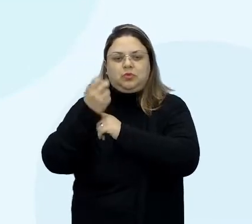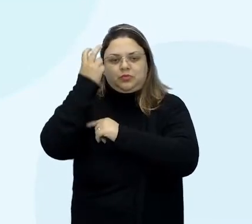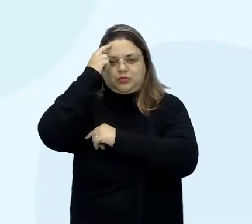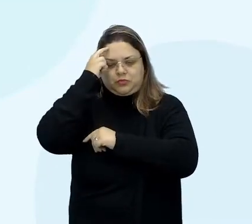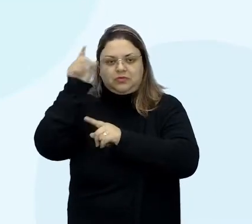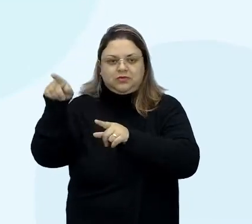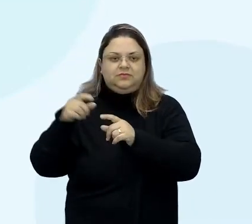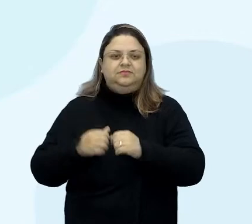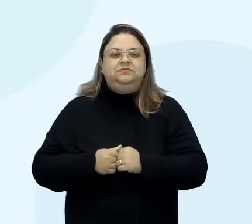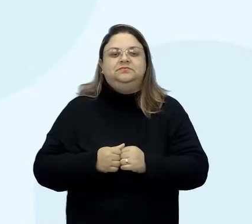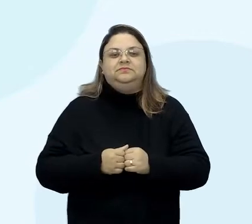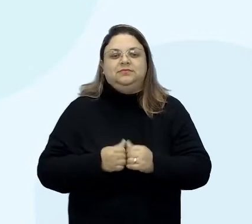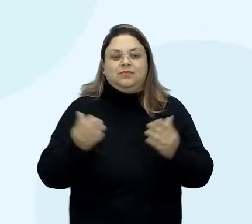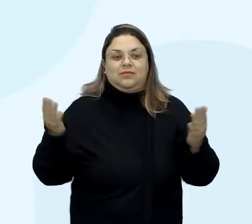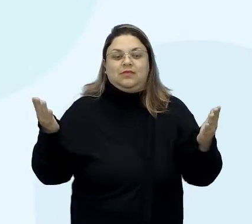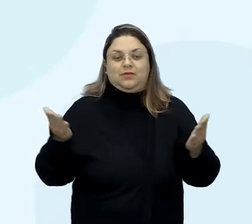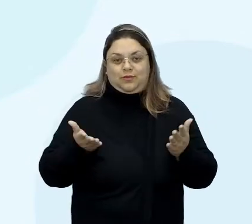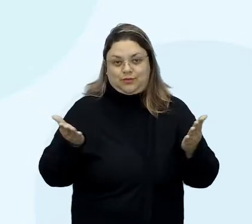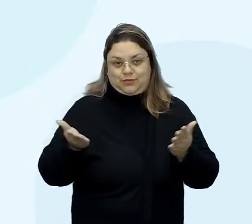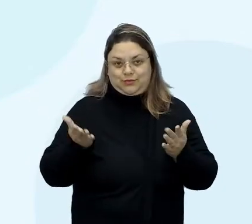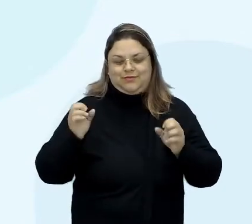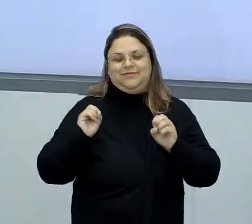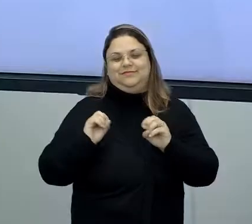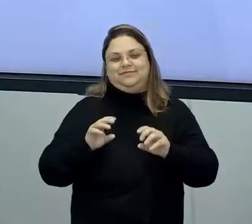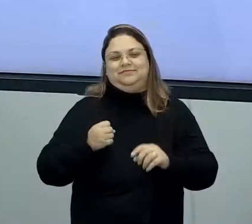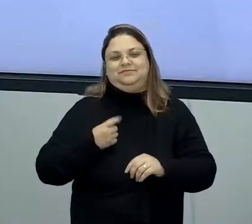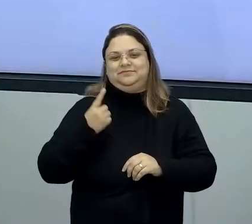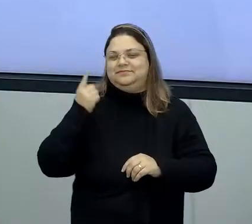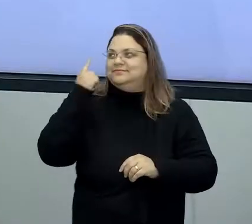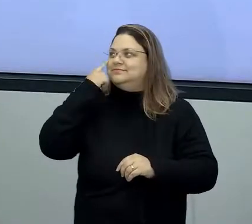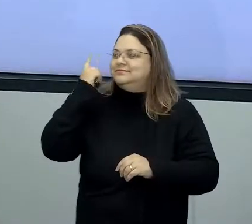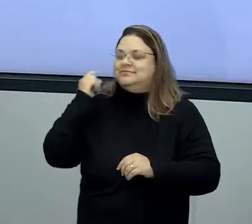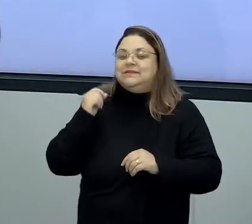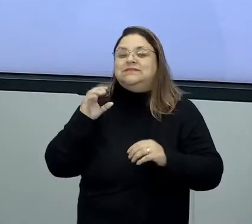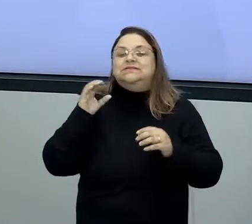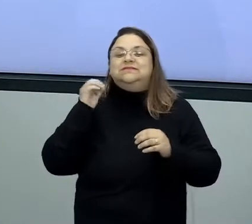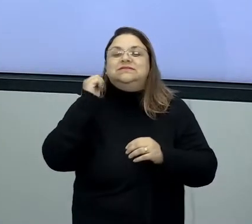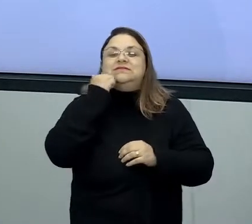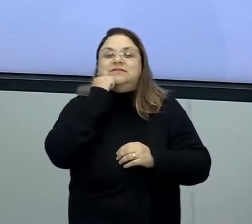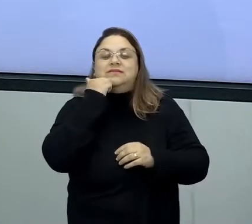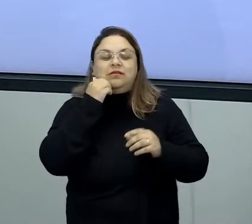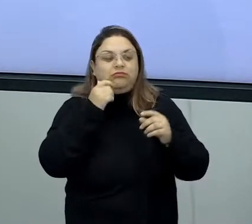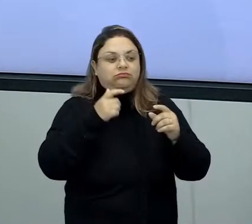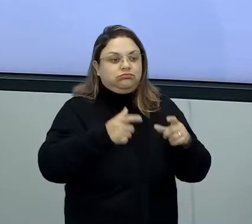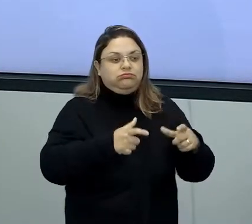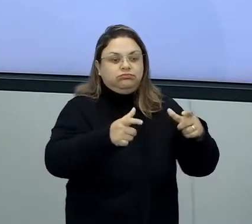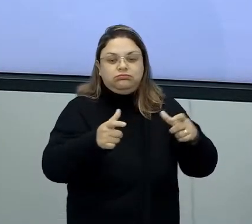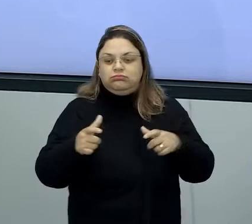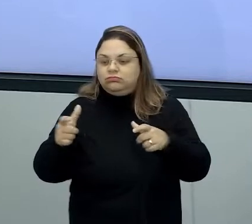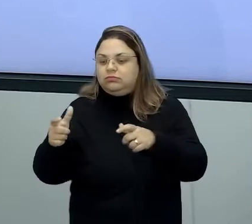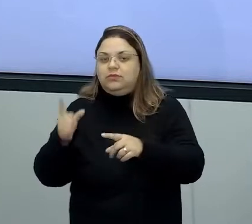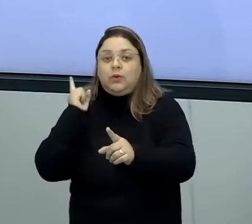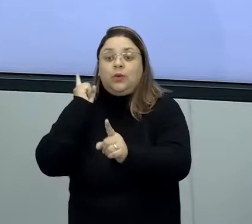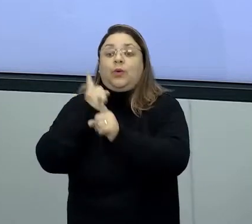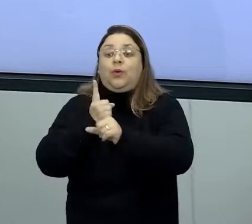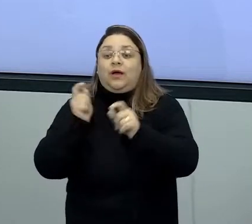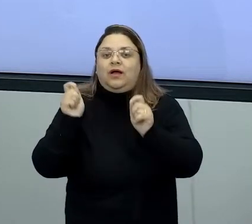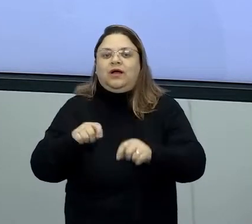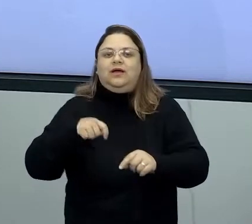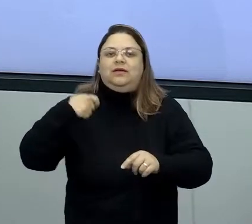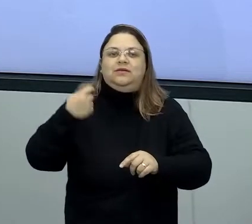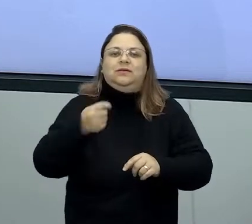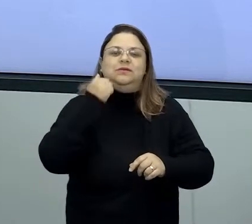isso que eu não vou ficar. E a aula de hoje é ciência, né? Onde a gente pode encontrar a